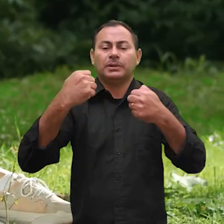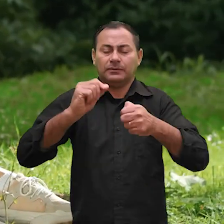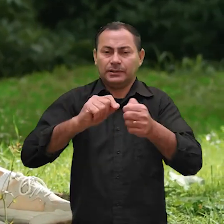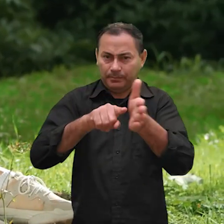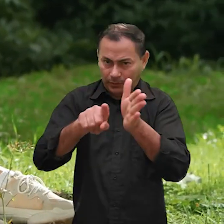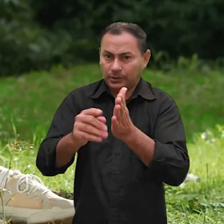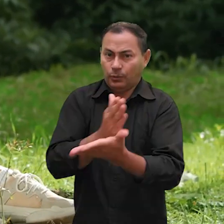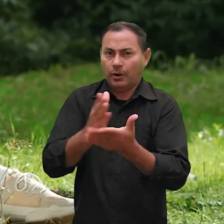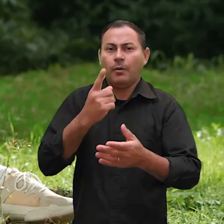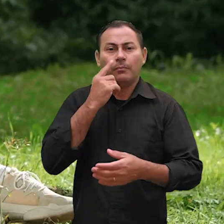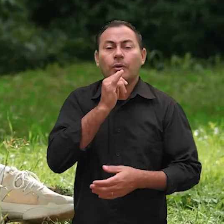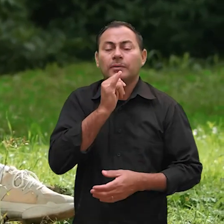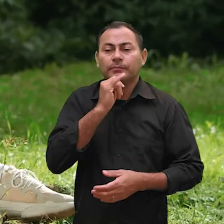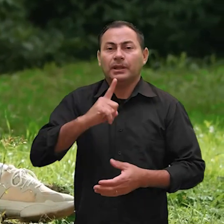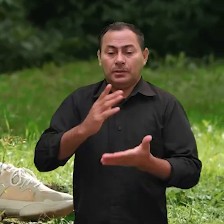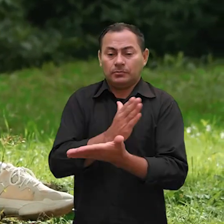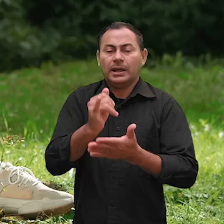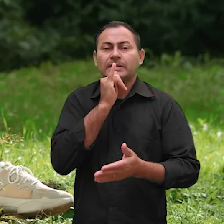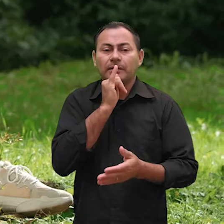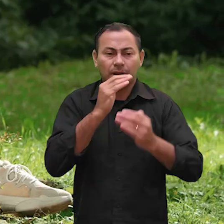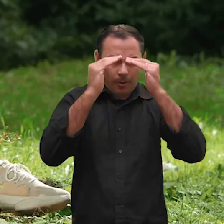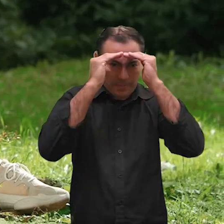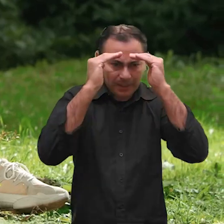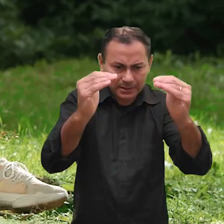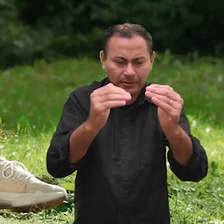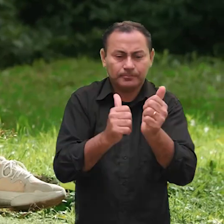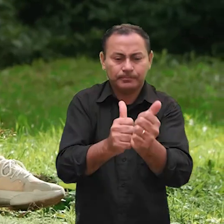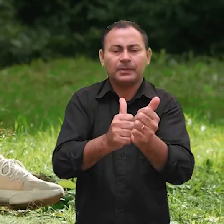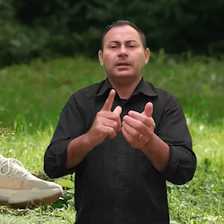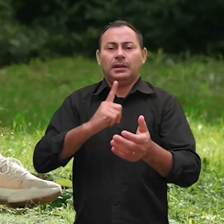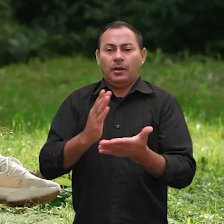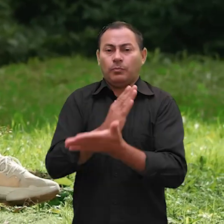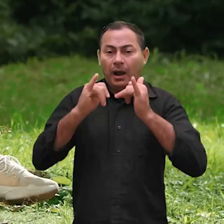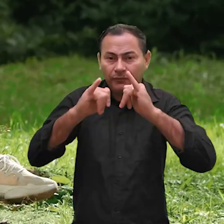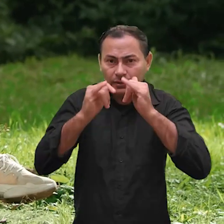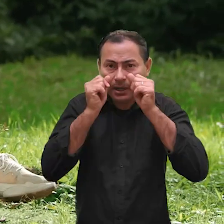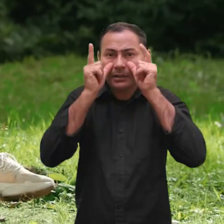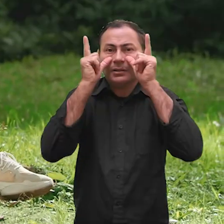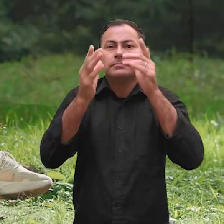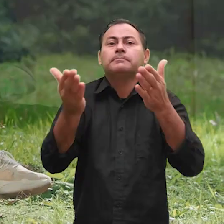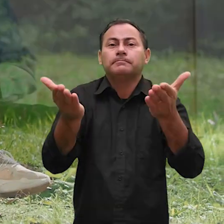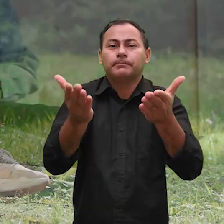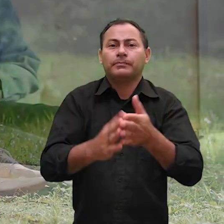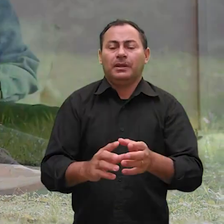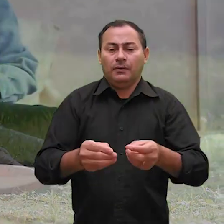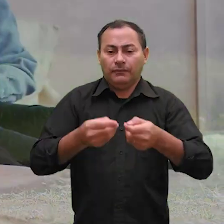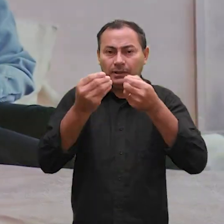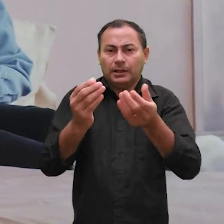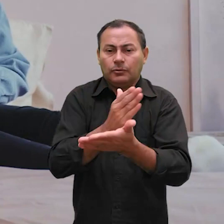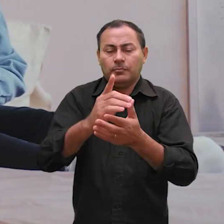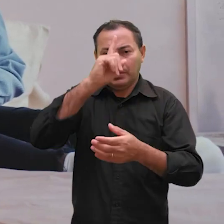algumas perguntas. Por exemplo, existe algum exemplo a ser seguido? Existe algum aviso para prestar atenção?